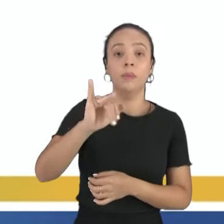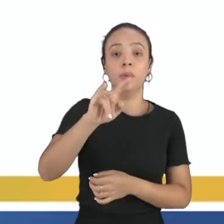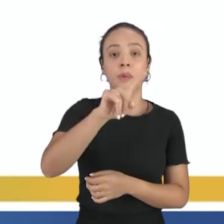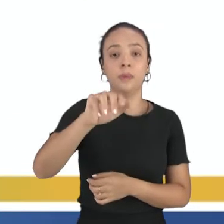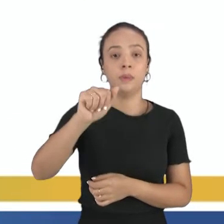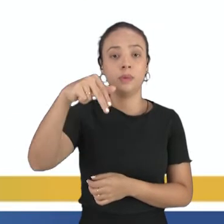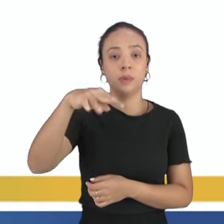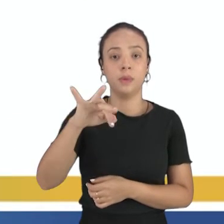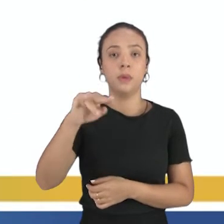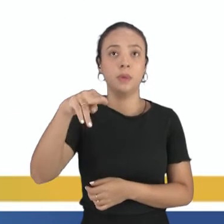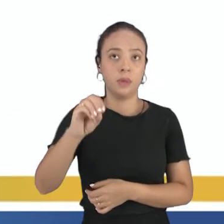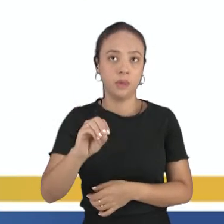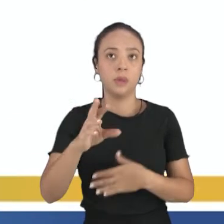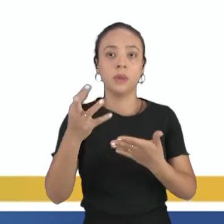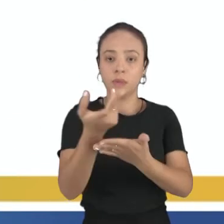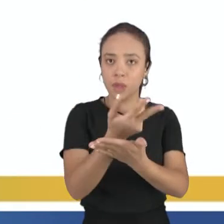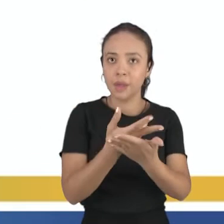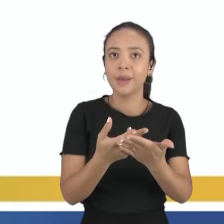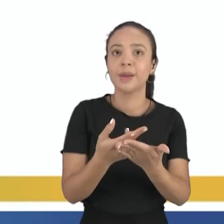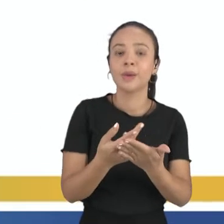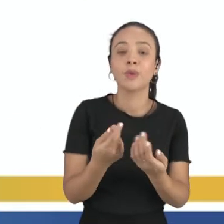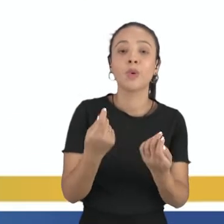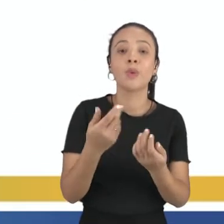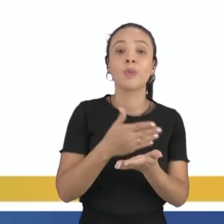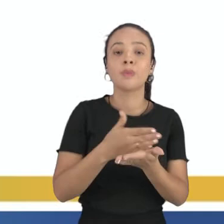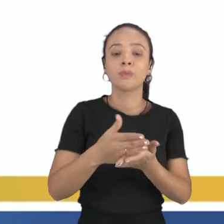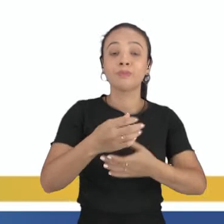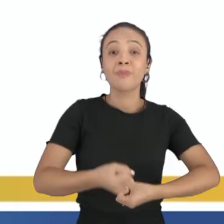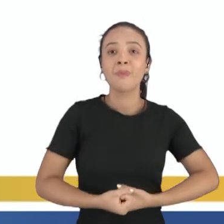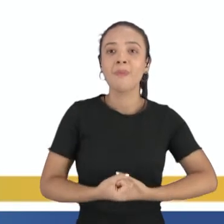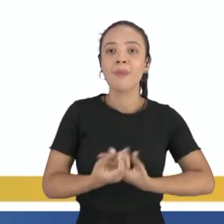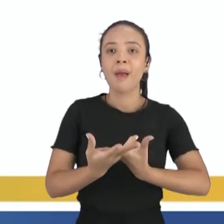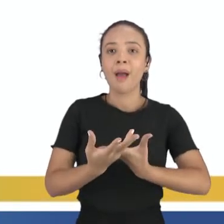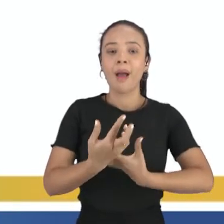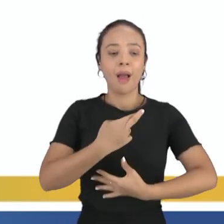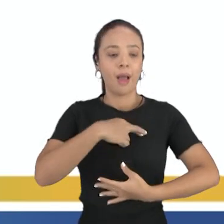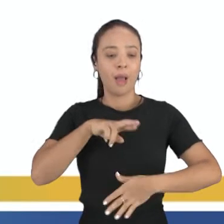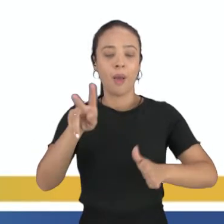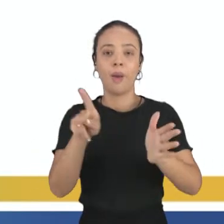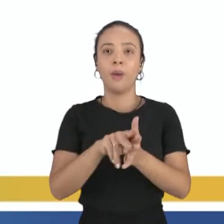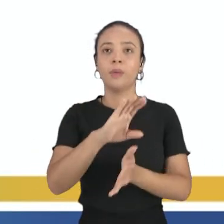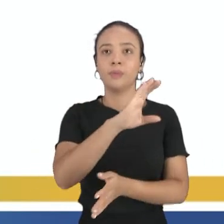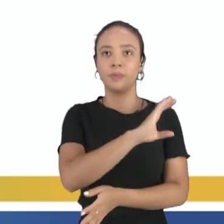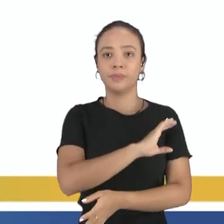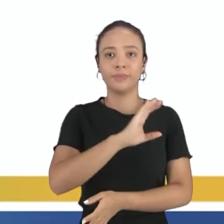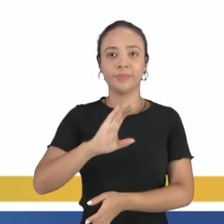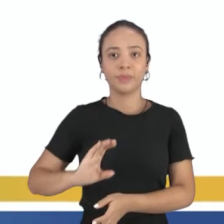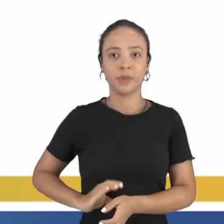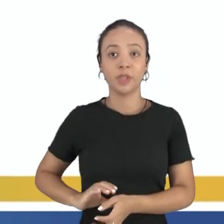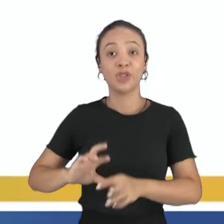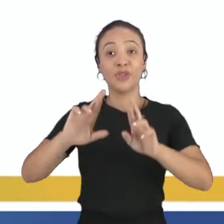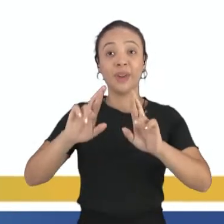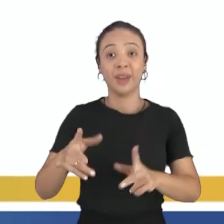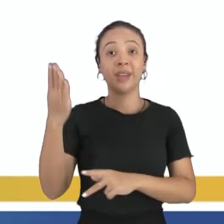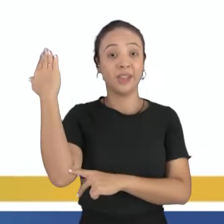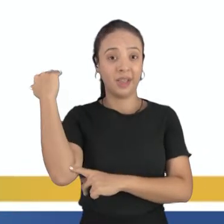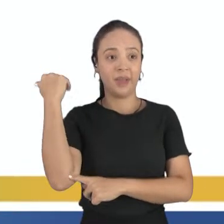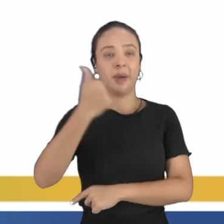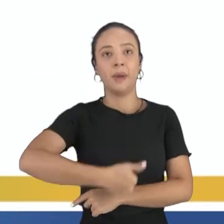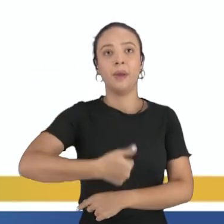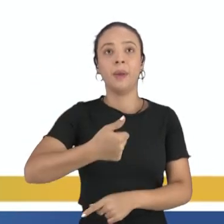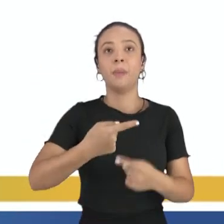bizantina, então, passou a expressar a religiosidade cristã de maneira muito diversa da arte cristã primitiva,